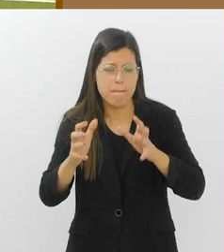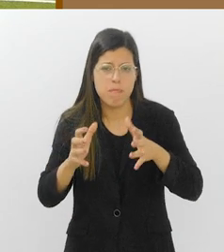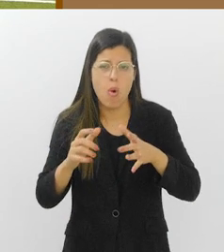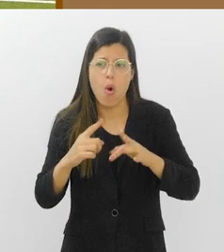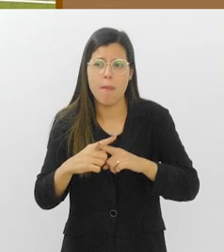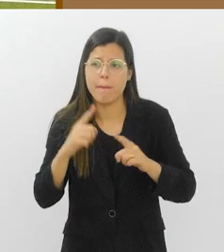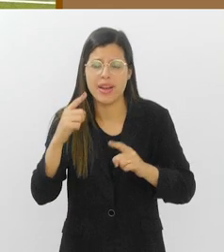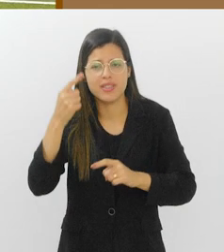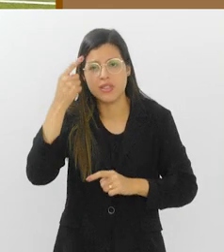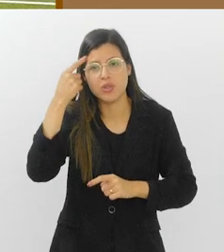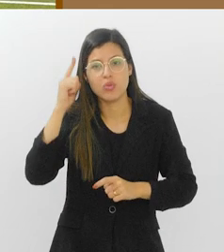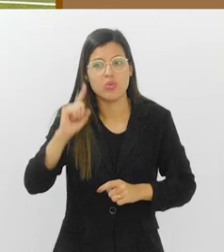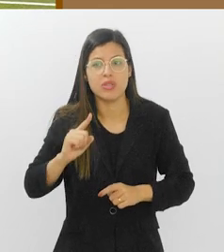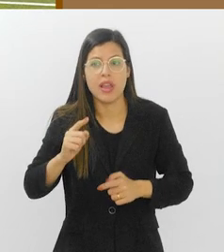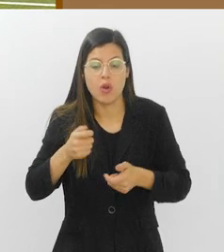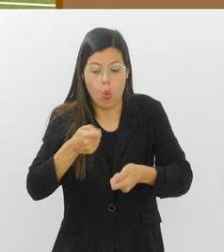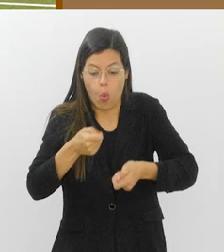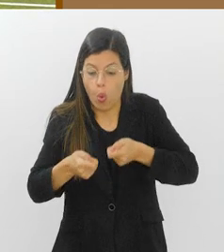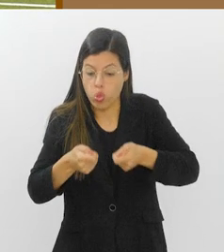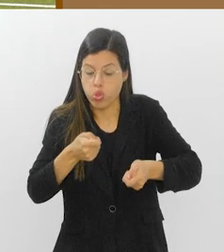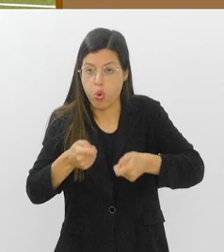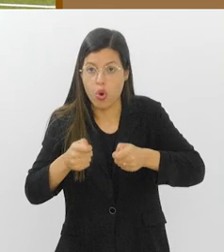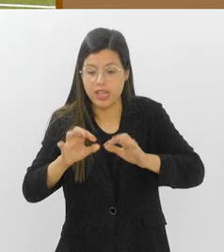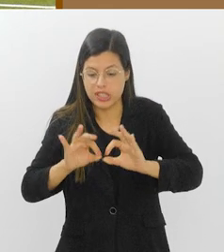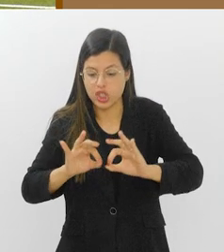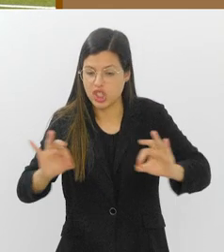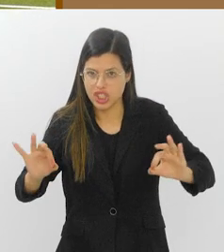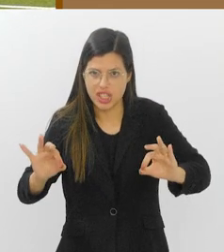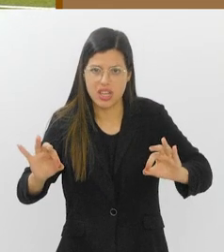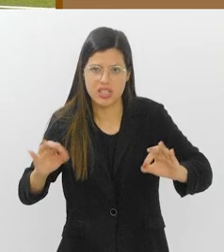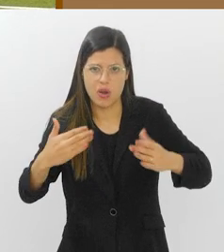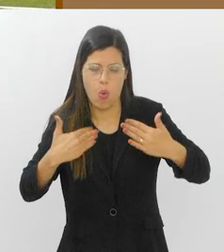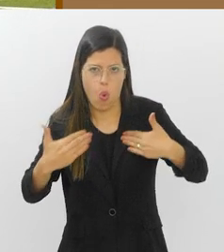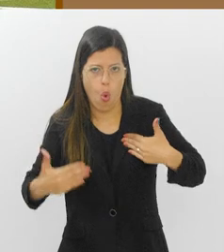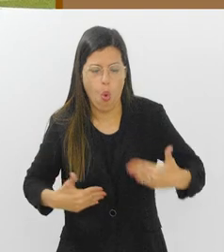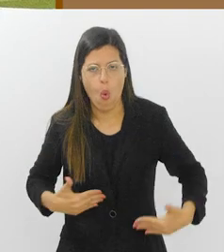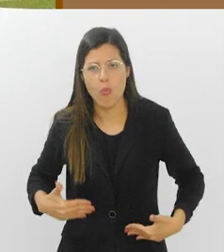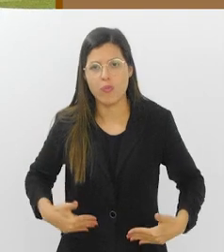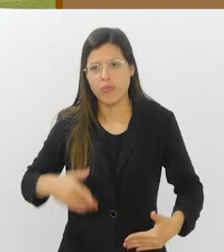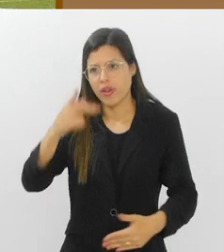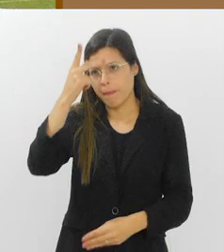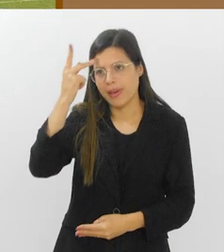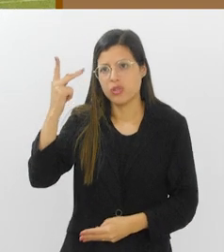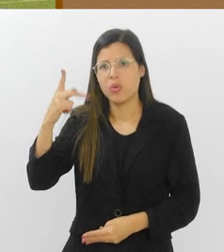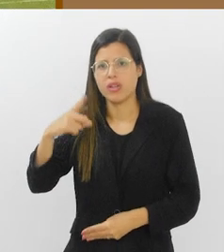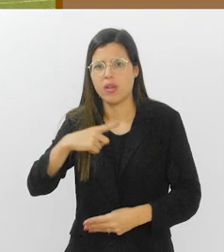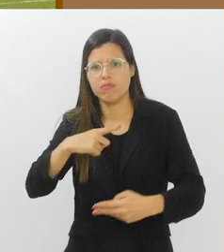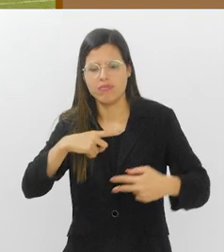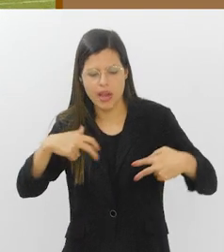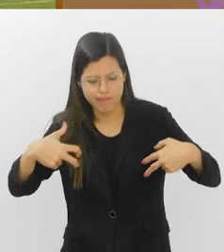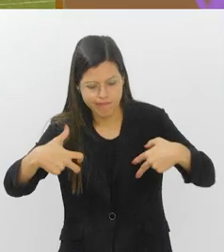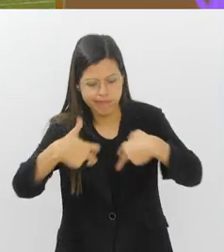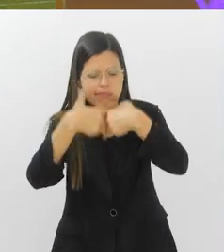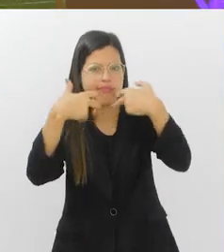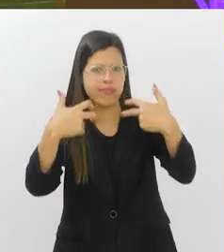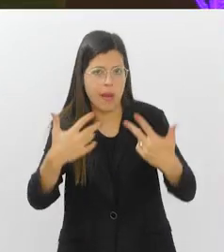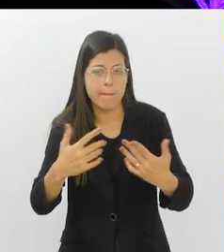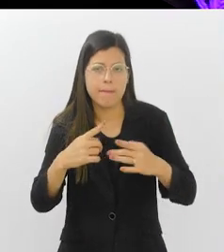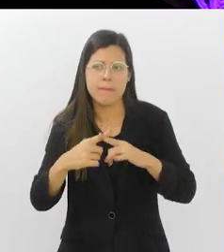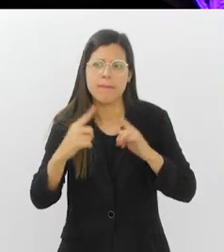não tem totalmente eh a a né o controle da distância em relação ao corpo da pessoa então você acaba tendo um pouco mais de